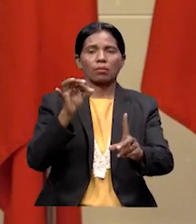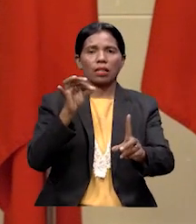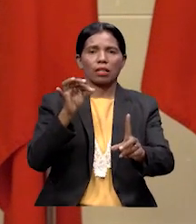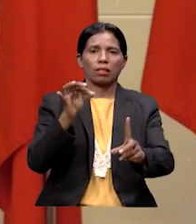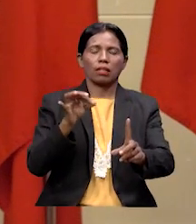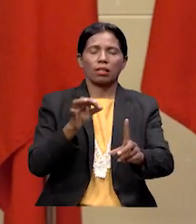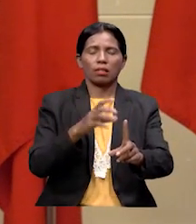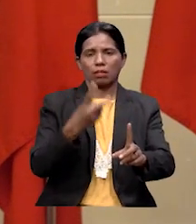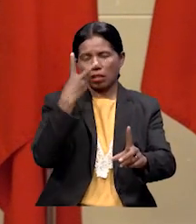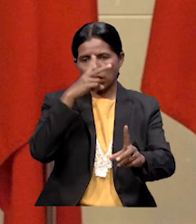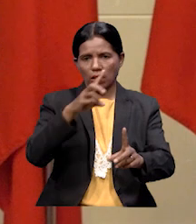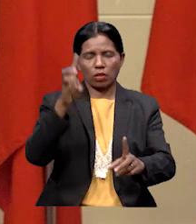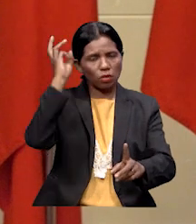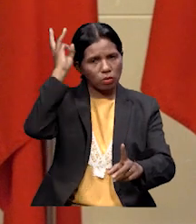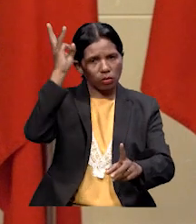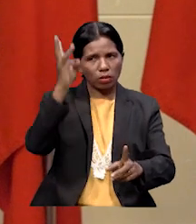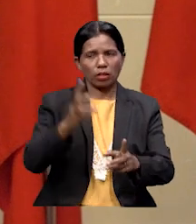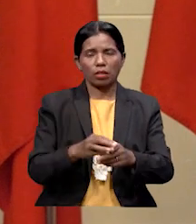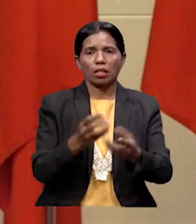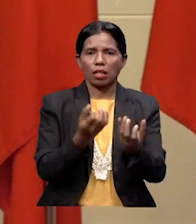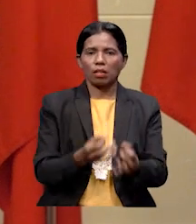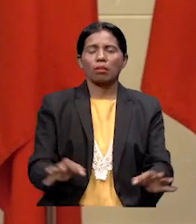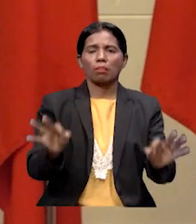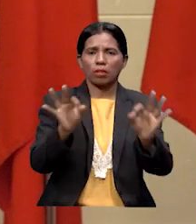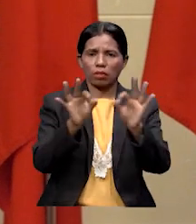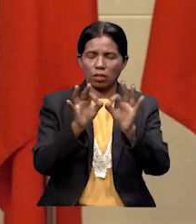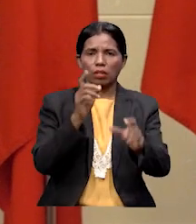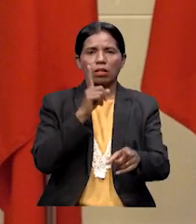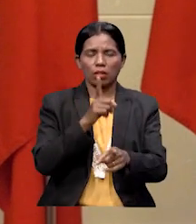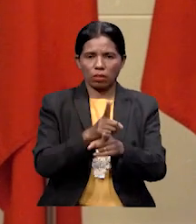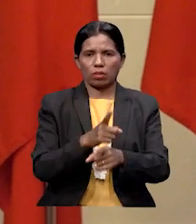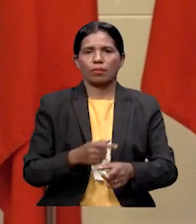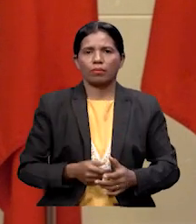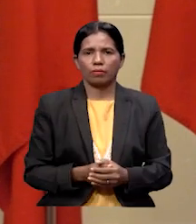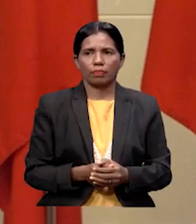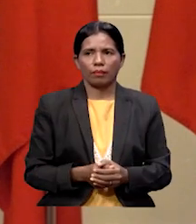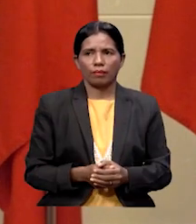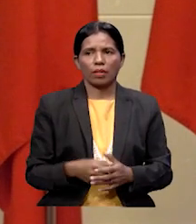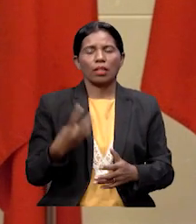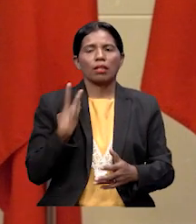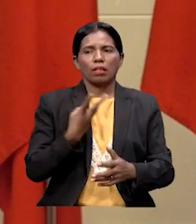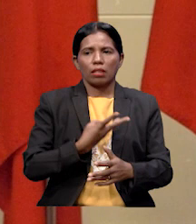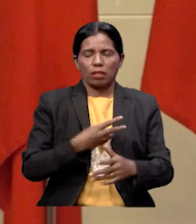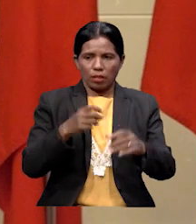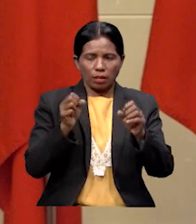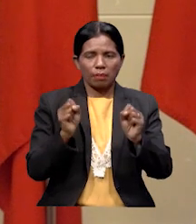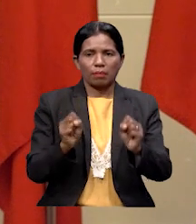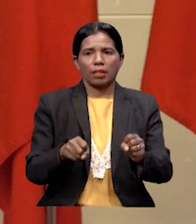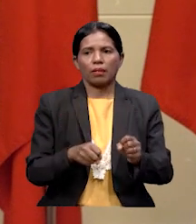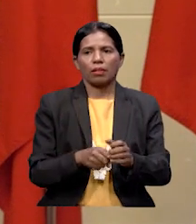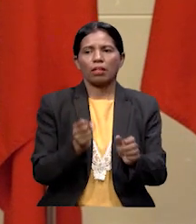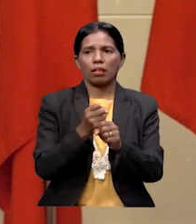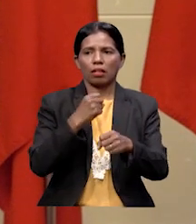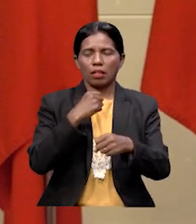Haré a preocupação que é importante ter tebes para itabele